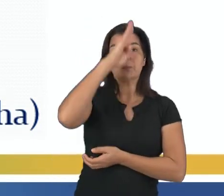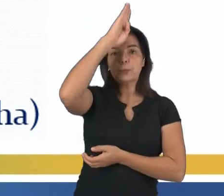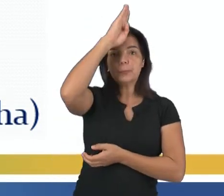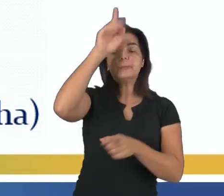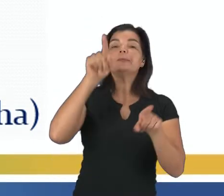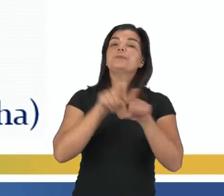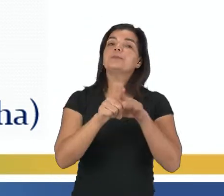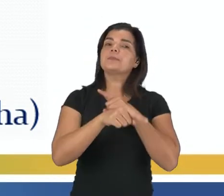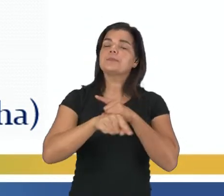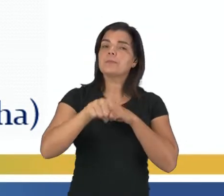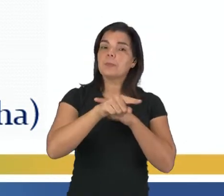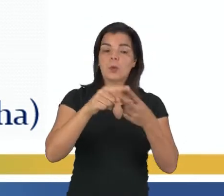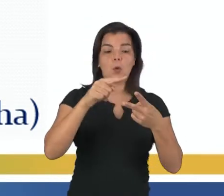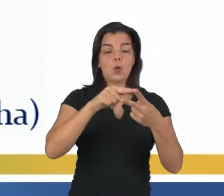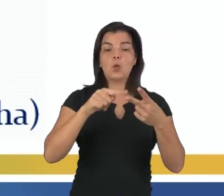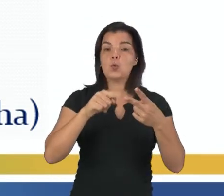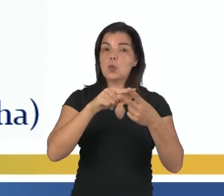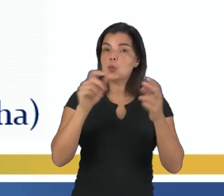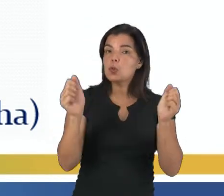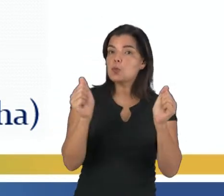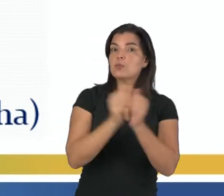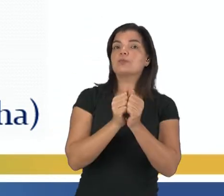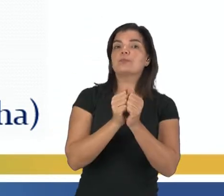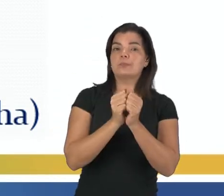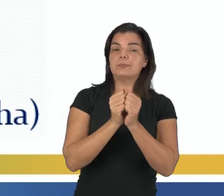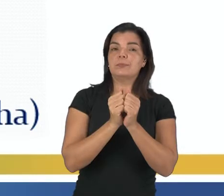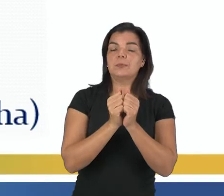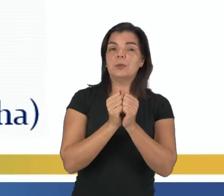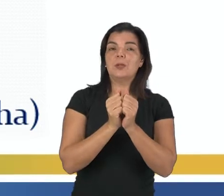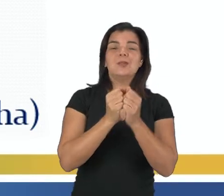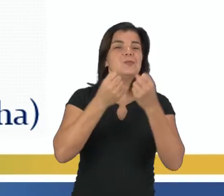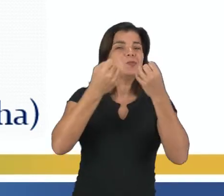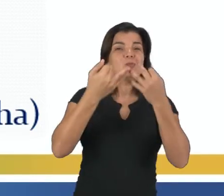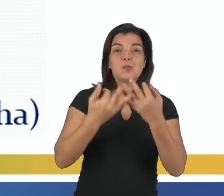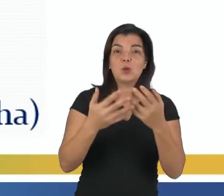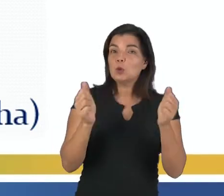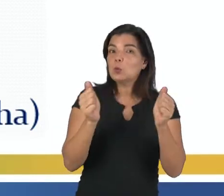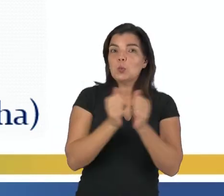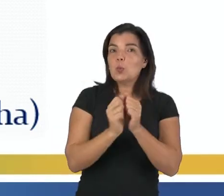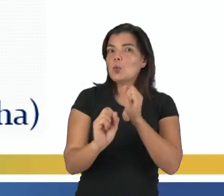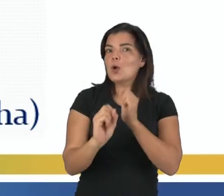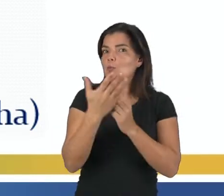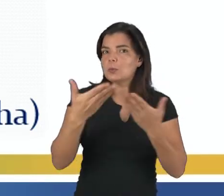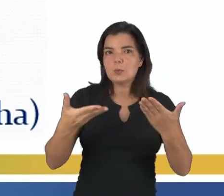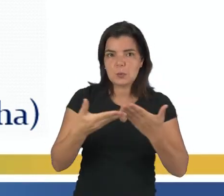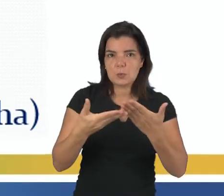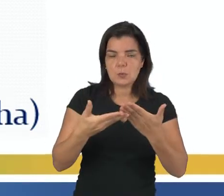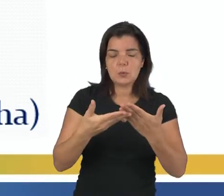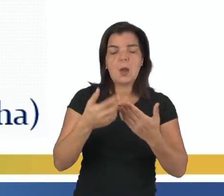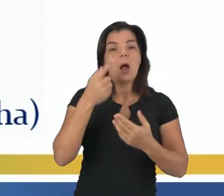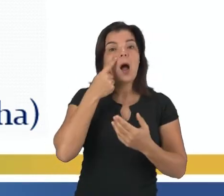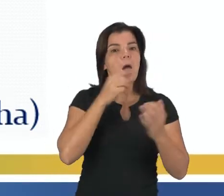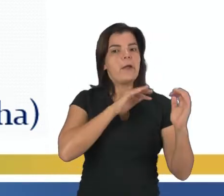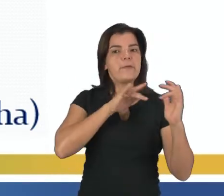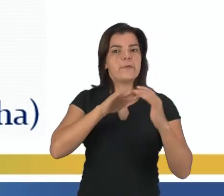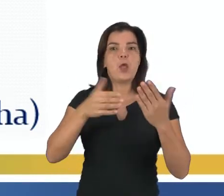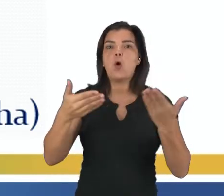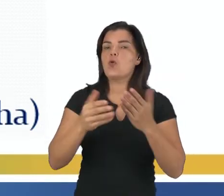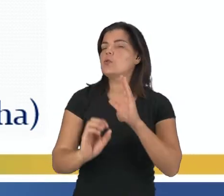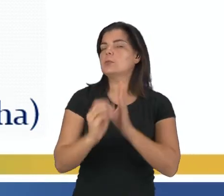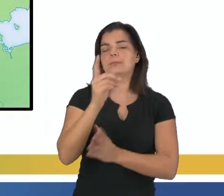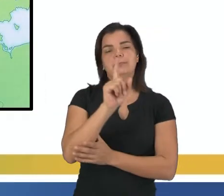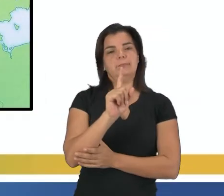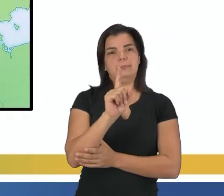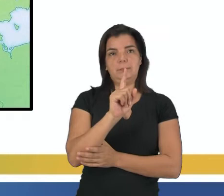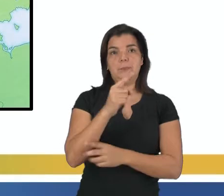invadiram ouvir essa primeira junção de idiomas pessoal a gente não tá falando de uma junção que aconteceu hoje tá aí eles invadirem hoje